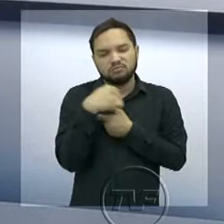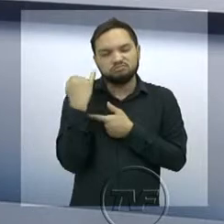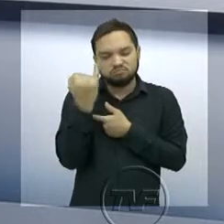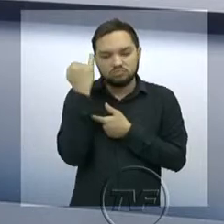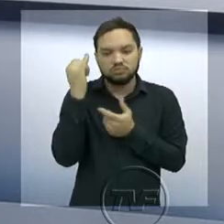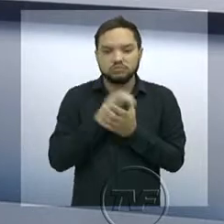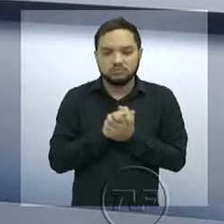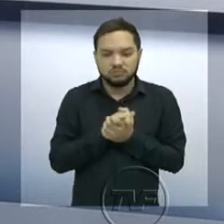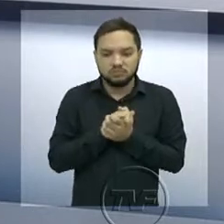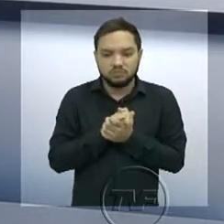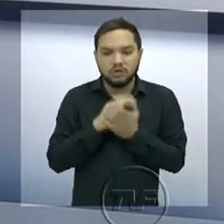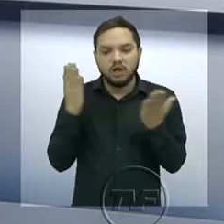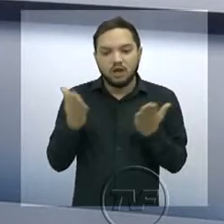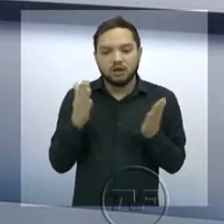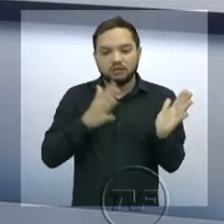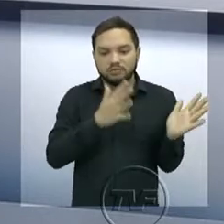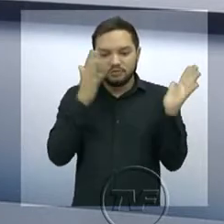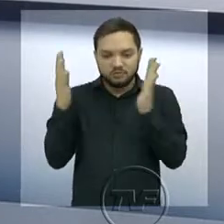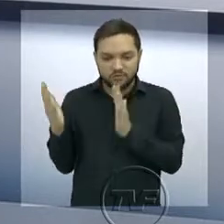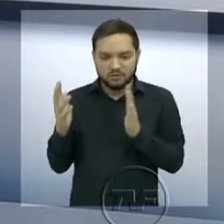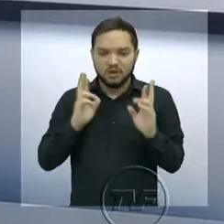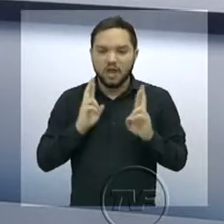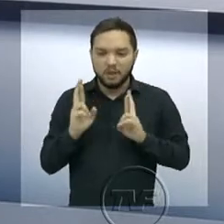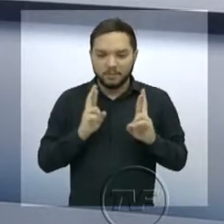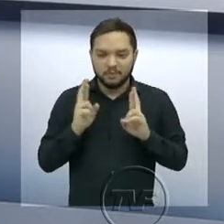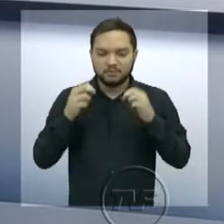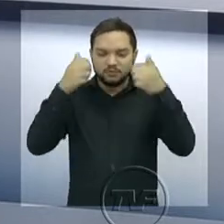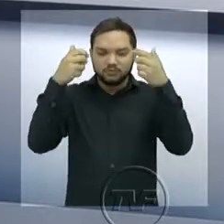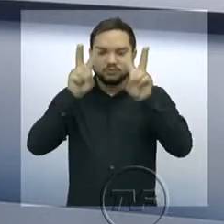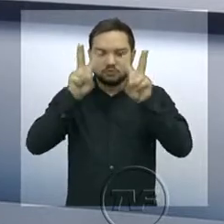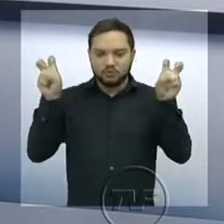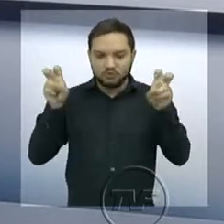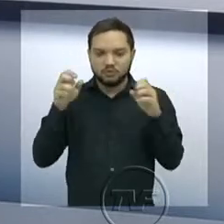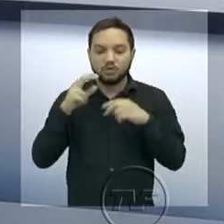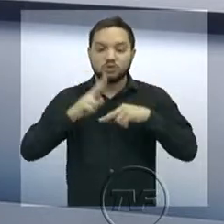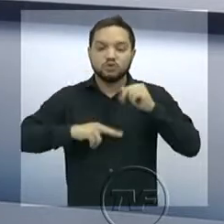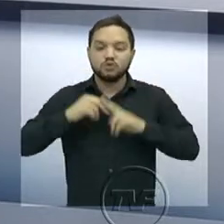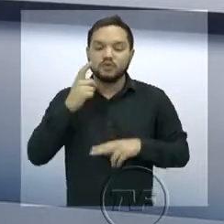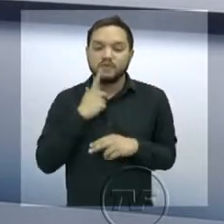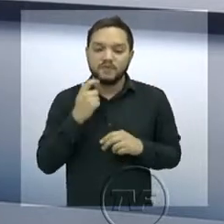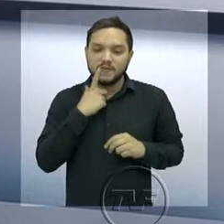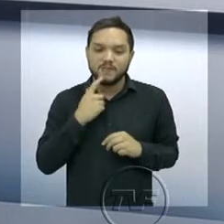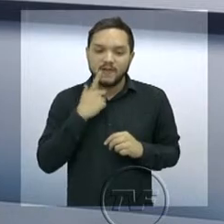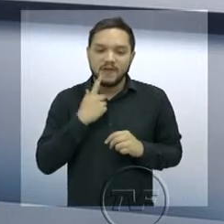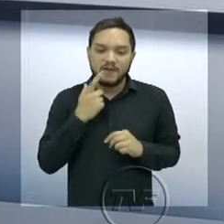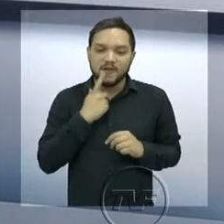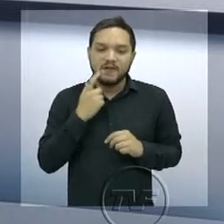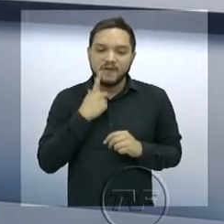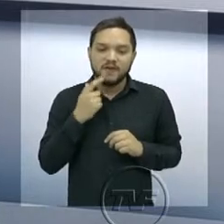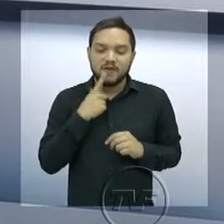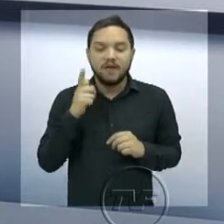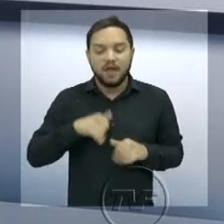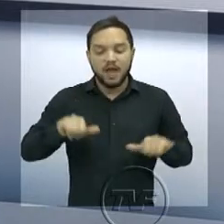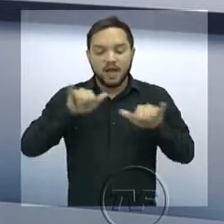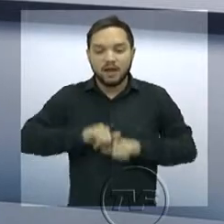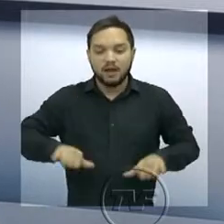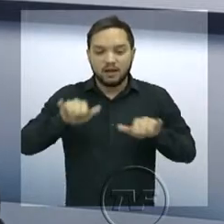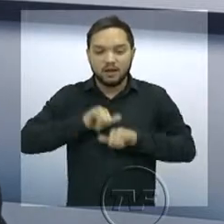e a gente destaca agora, vamos mostrar uma reportagem sobre o Junho Vermelho, que é aí uma